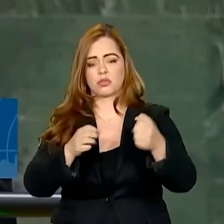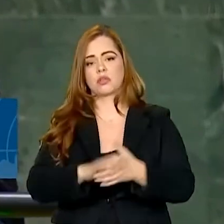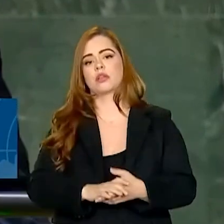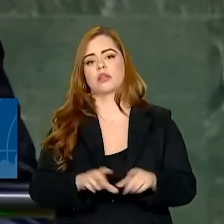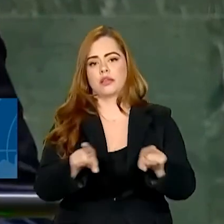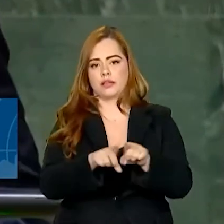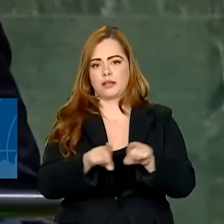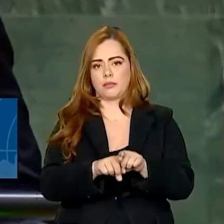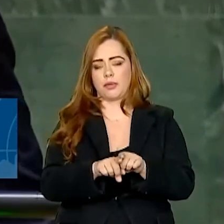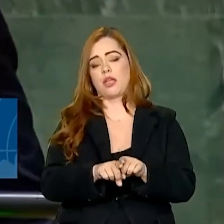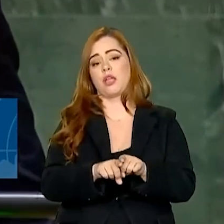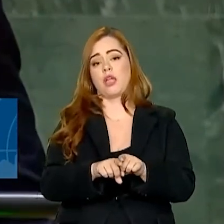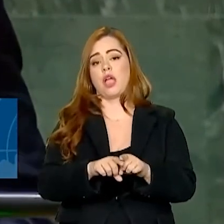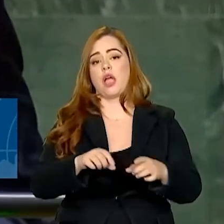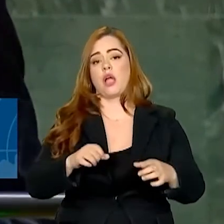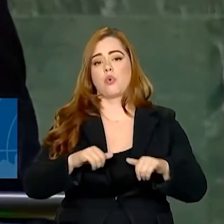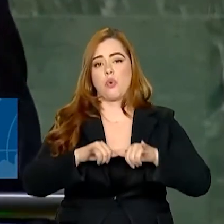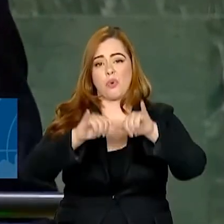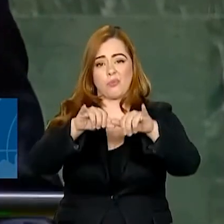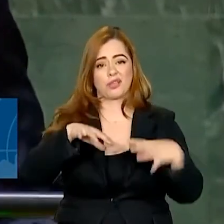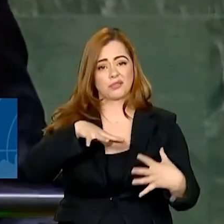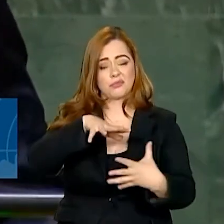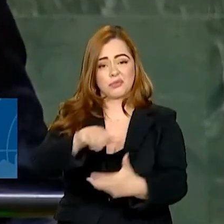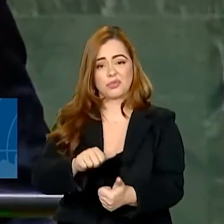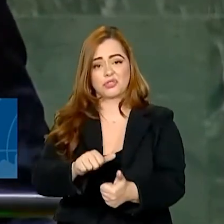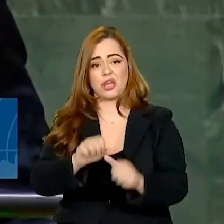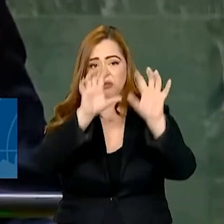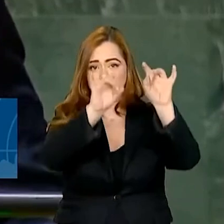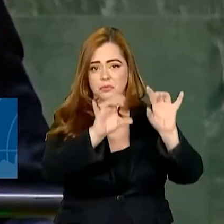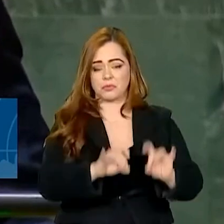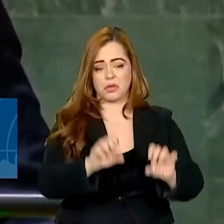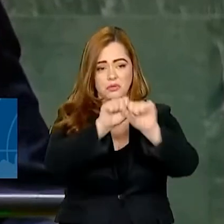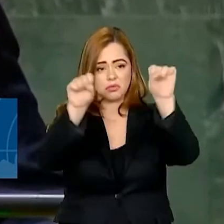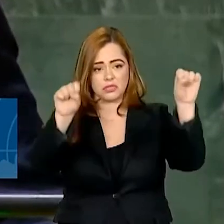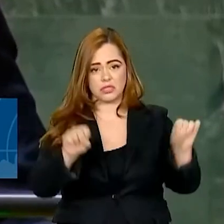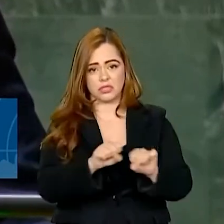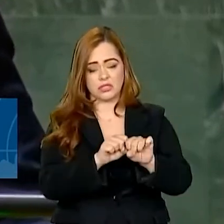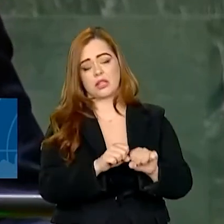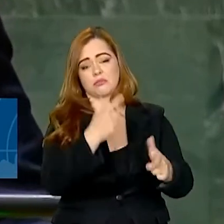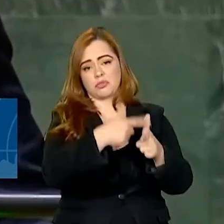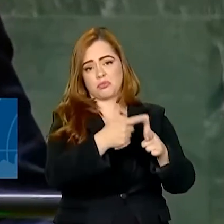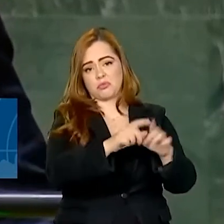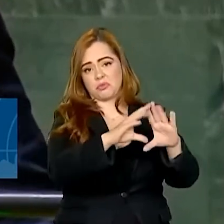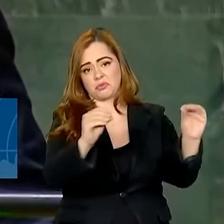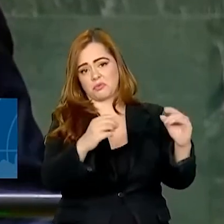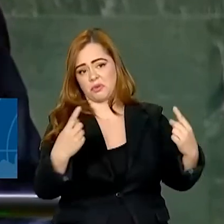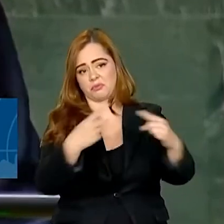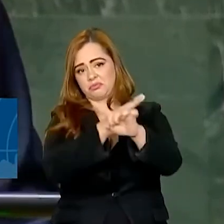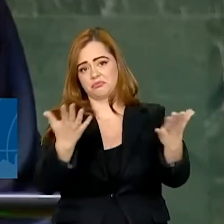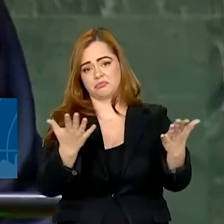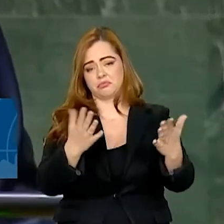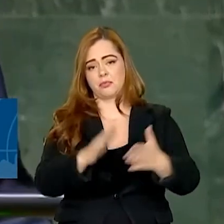Comércio permanece paralisada, em especial o seu sistema de solução de controvérsias.